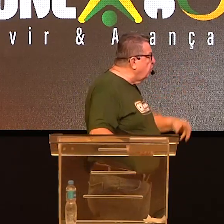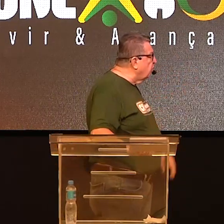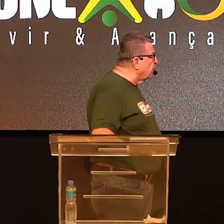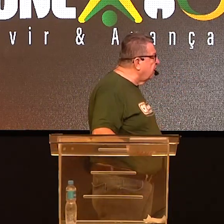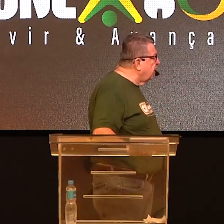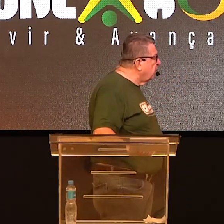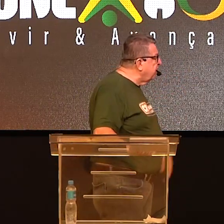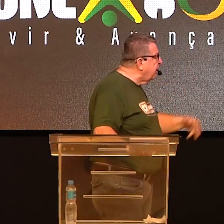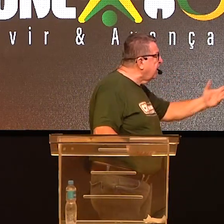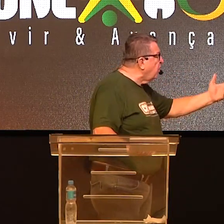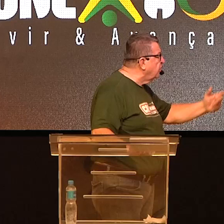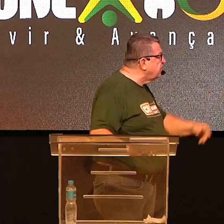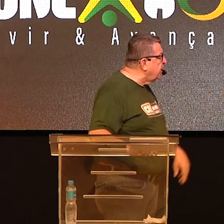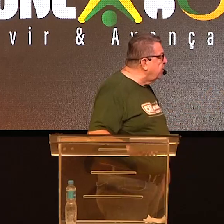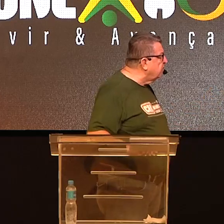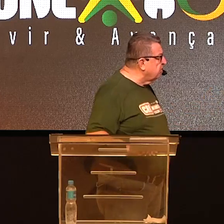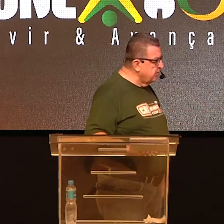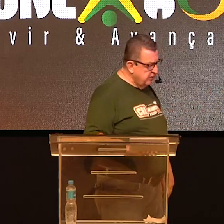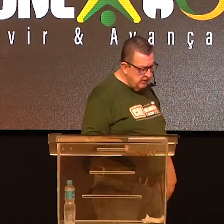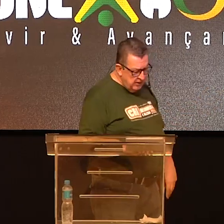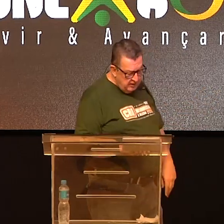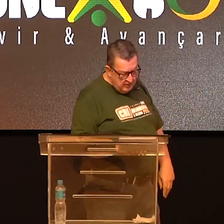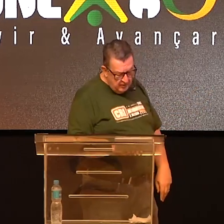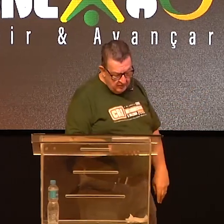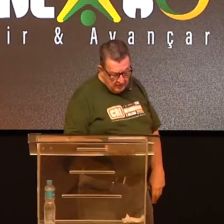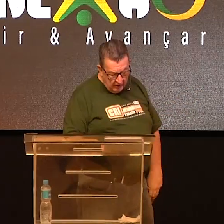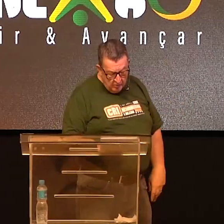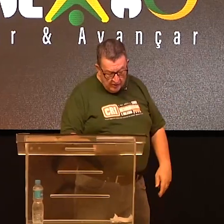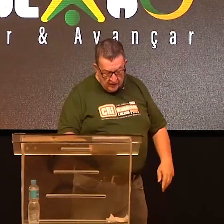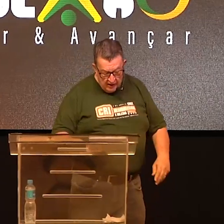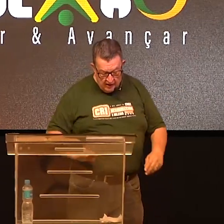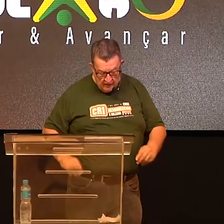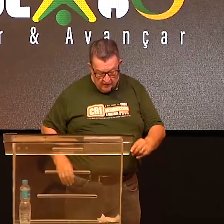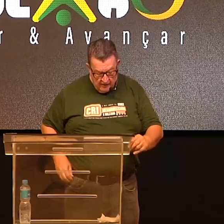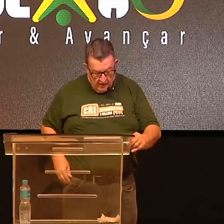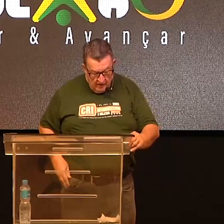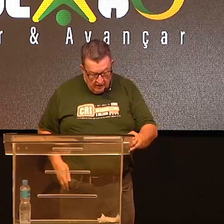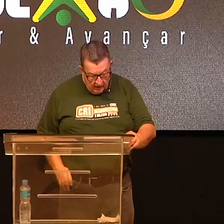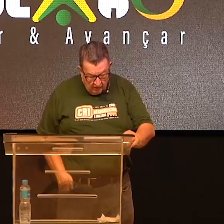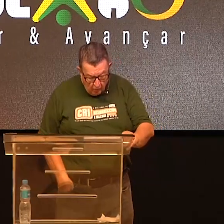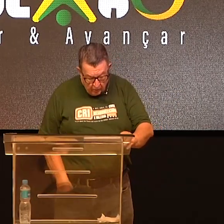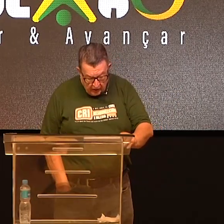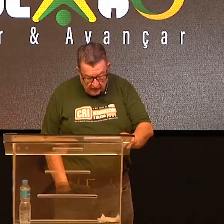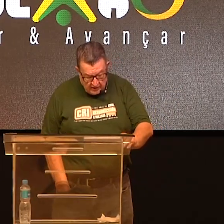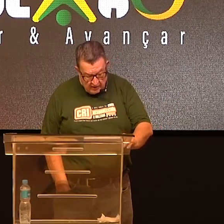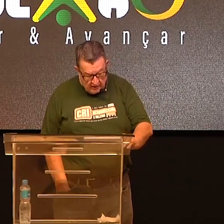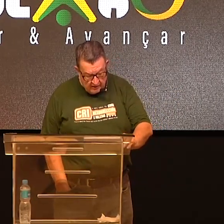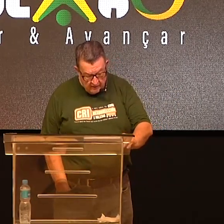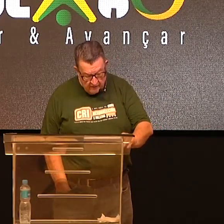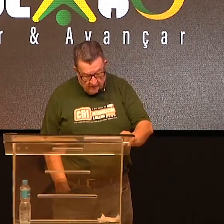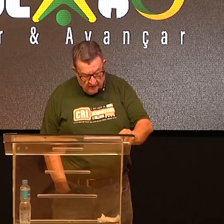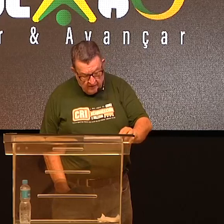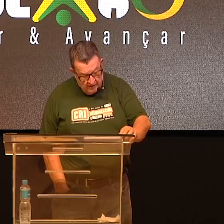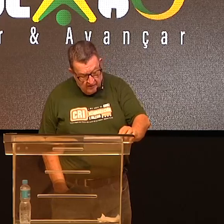tínhamos tudo? O que, que aconteceu? Estava em miséria. Estava em pobreza.